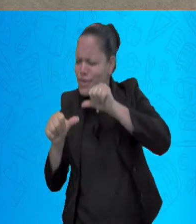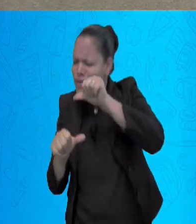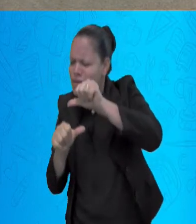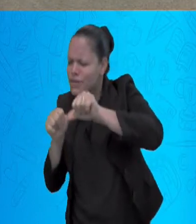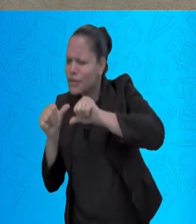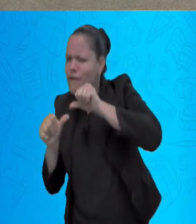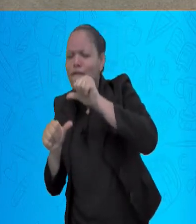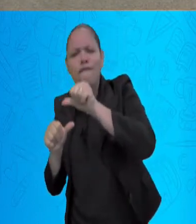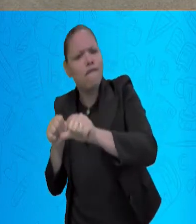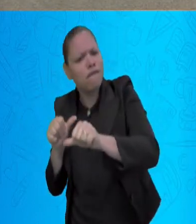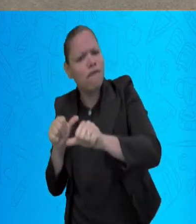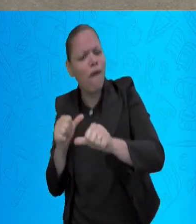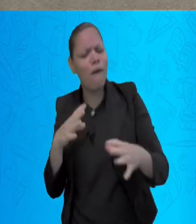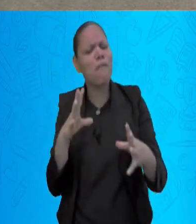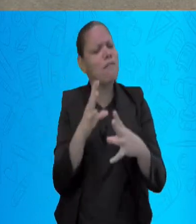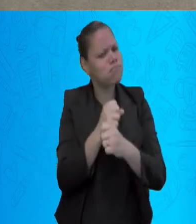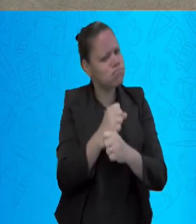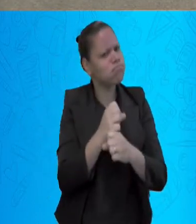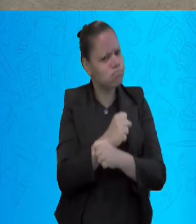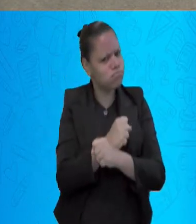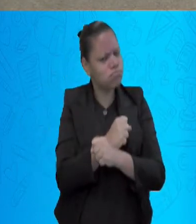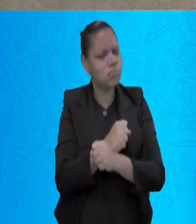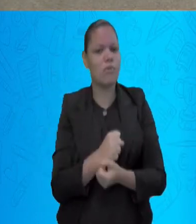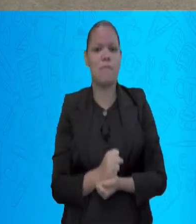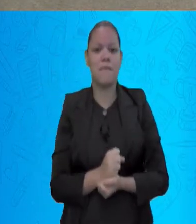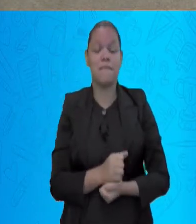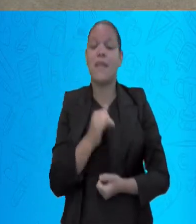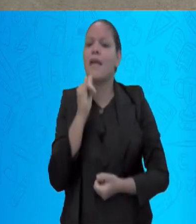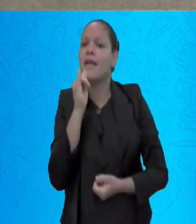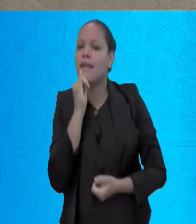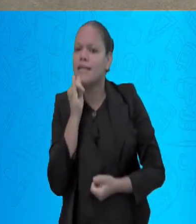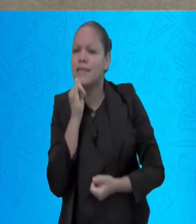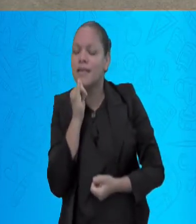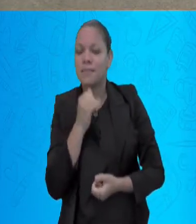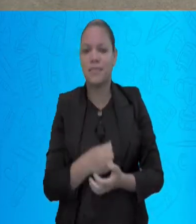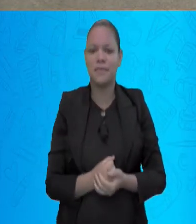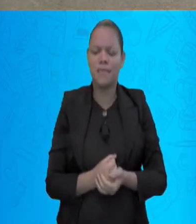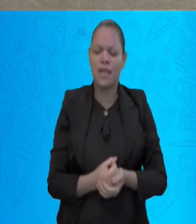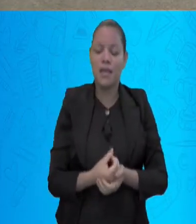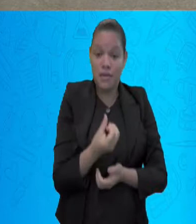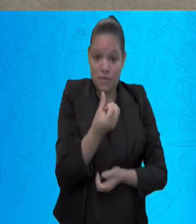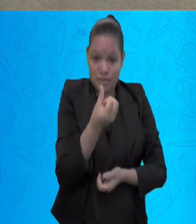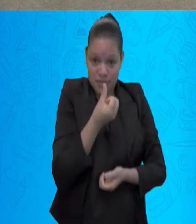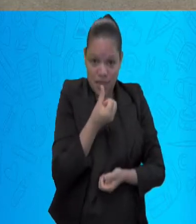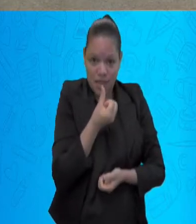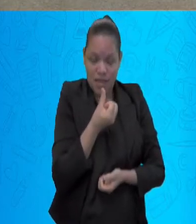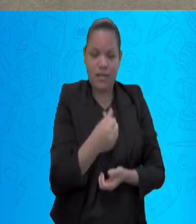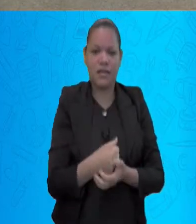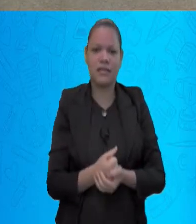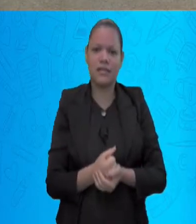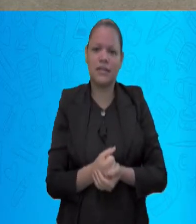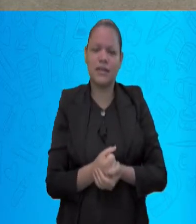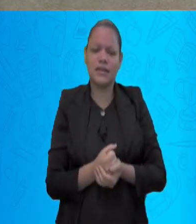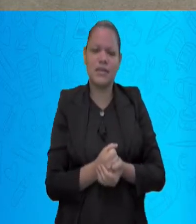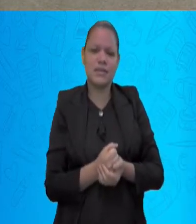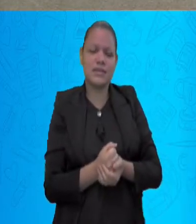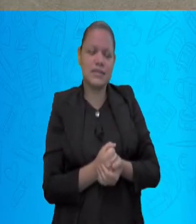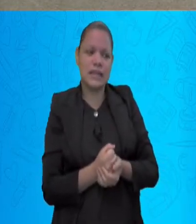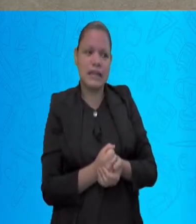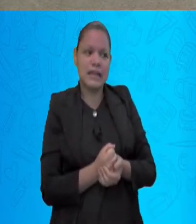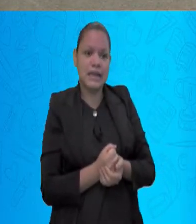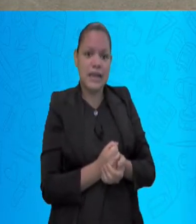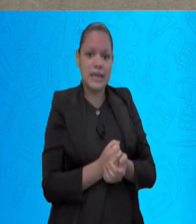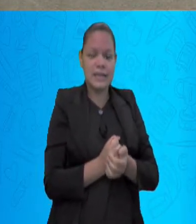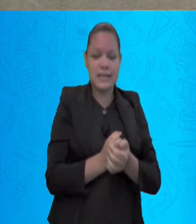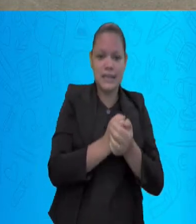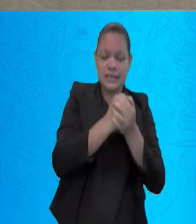exemplo, se o 6 estiver na casa das dezenas, ele vai ter um valor posicional de 60. Se o 6 estiver na casa